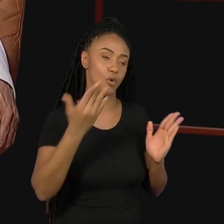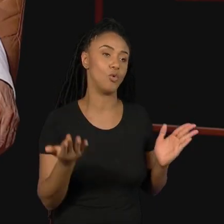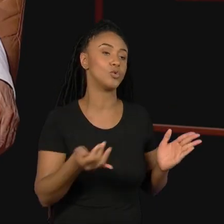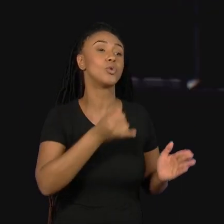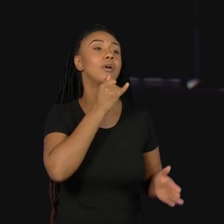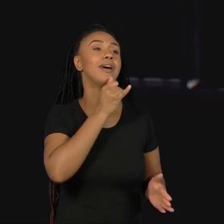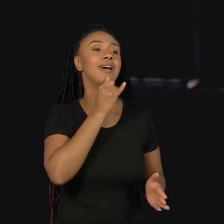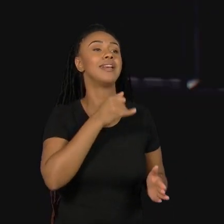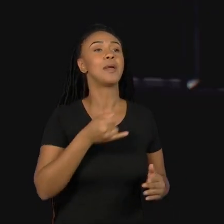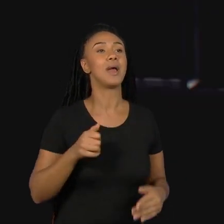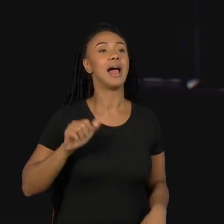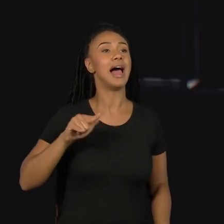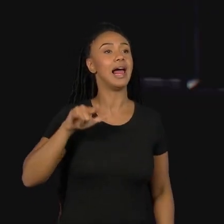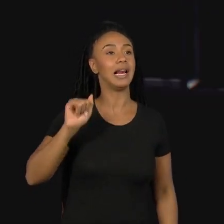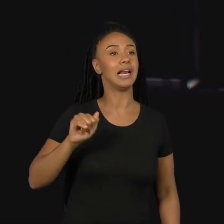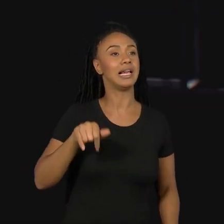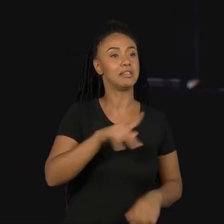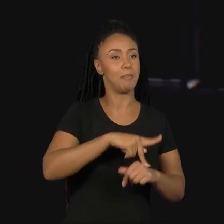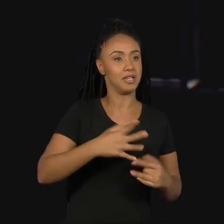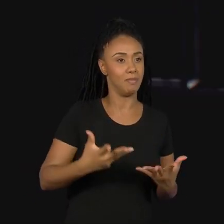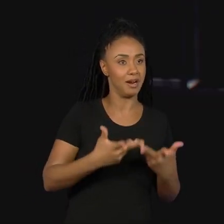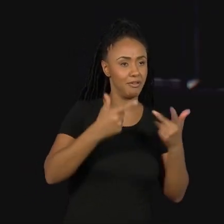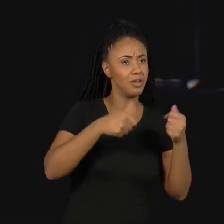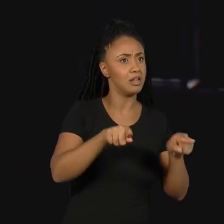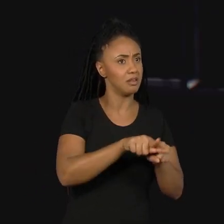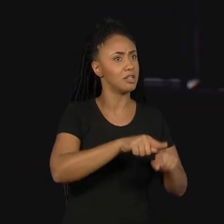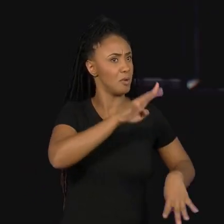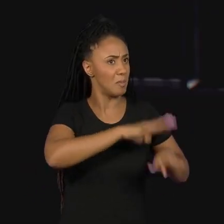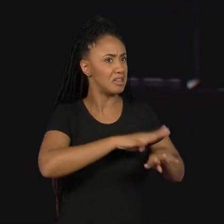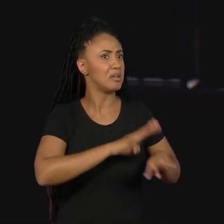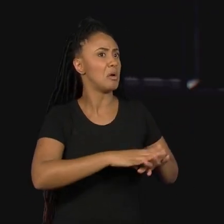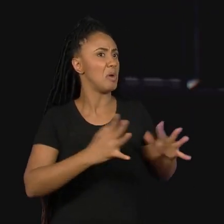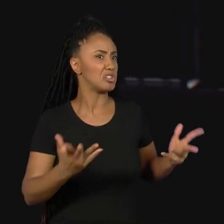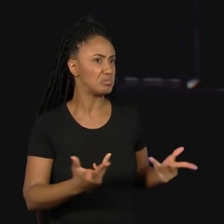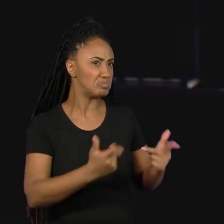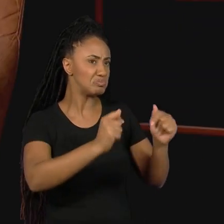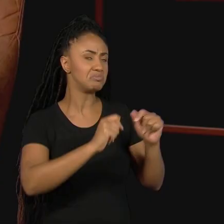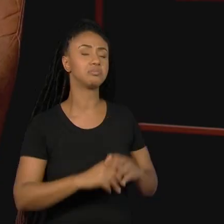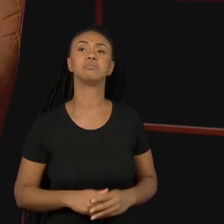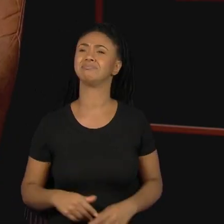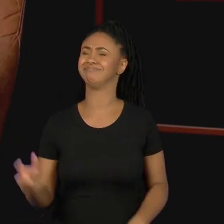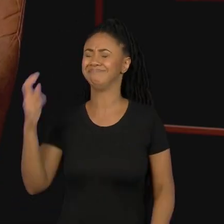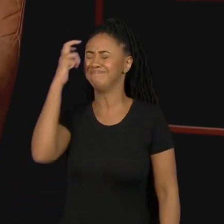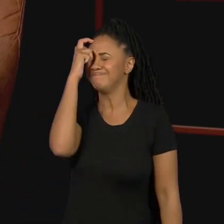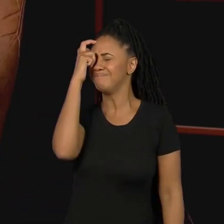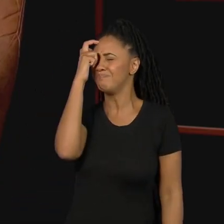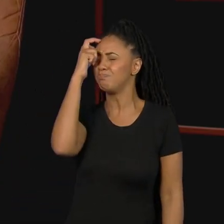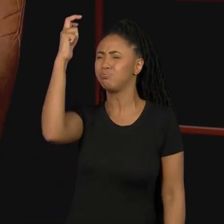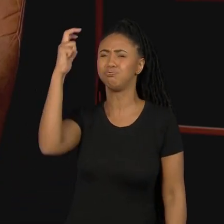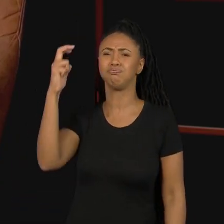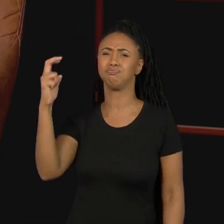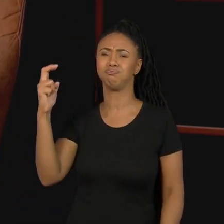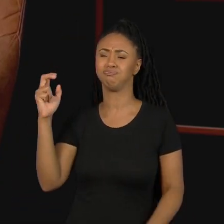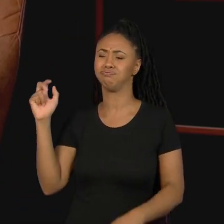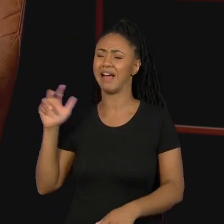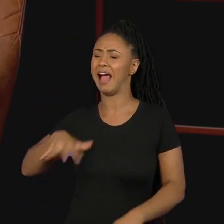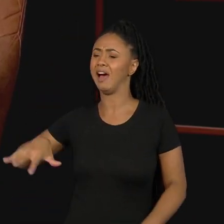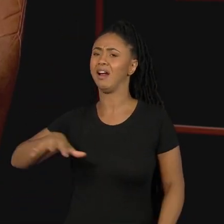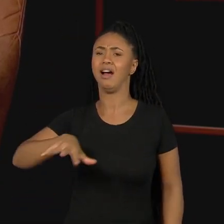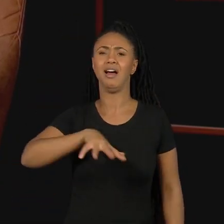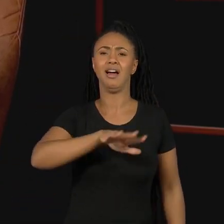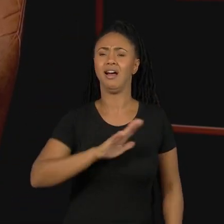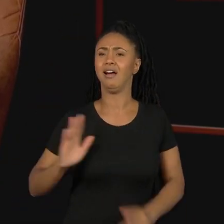das Maravilhas, ele foi um gênio da matemática também, né? Criador de Ele foi um gênio de muitas fases. Sim. Ele foi o